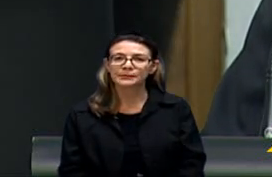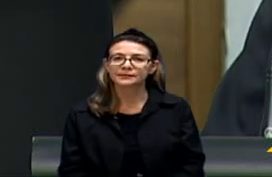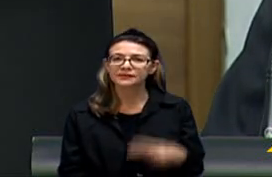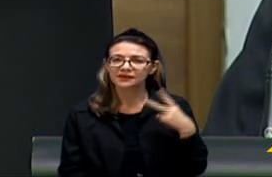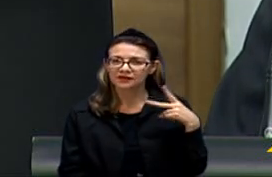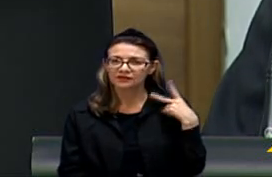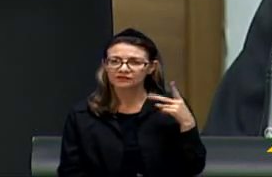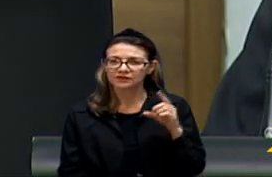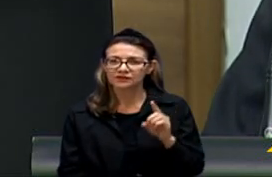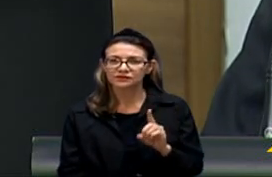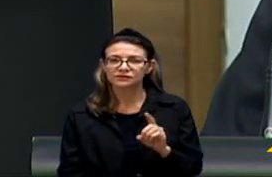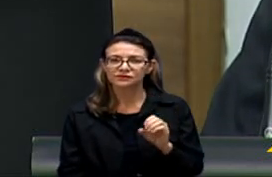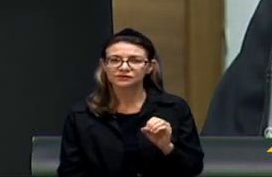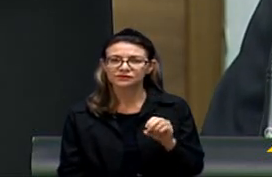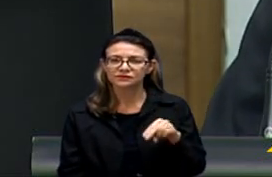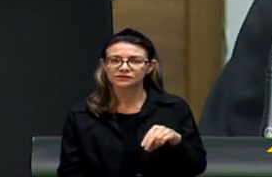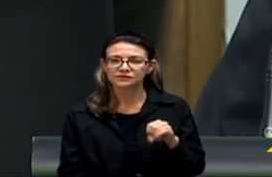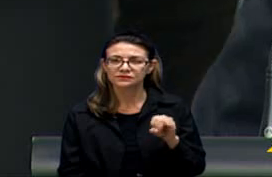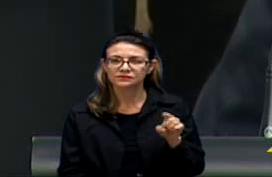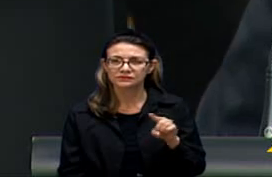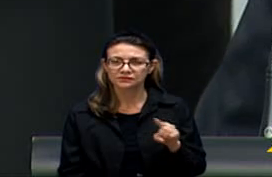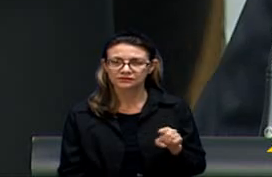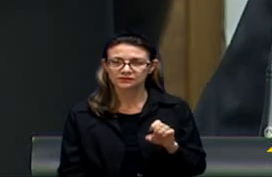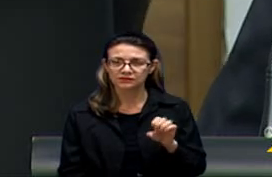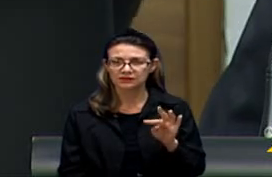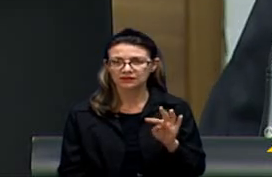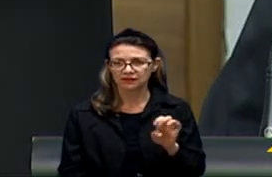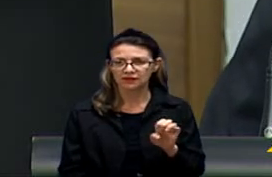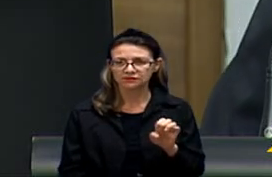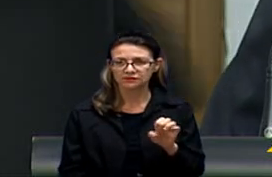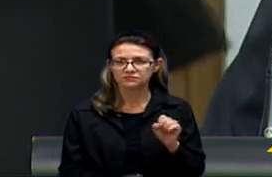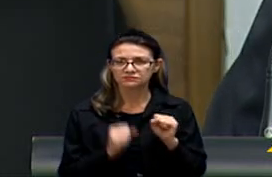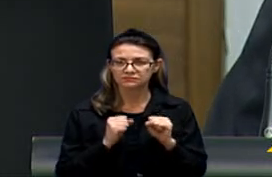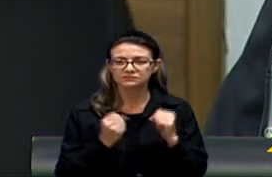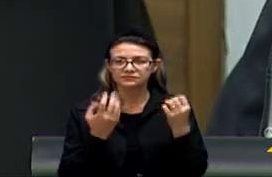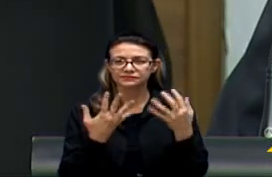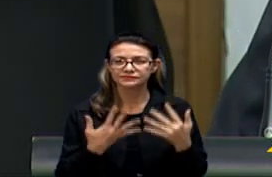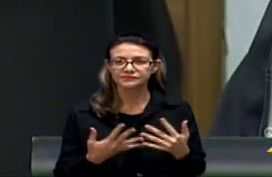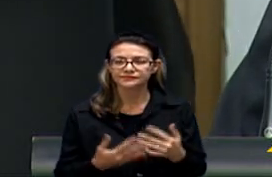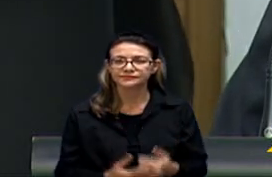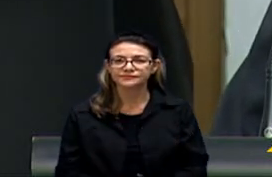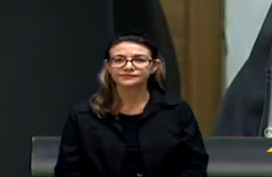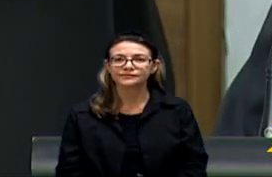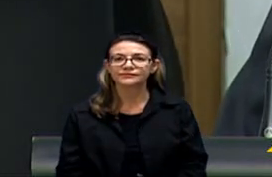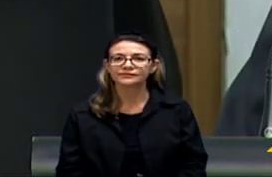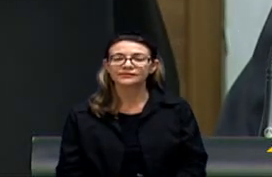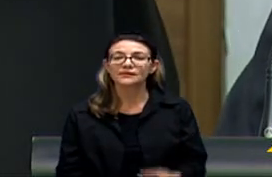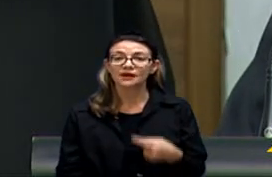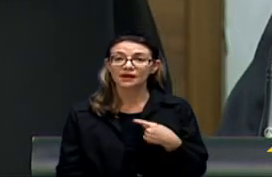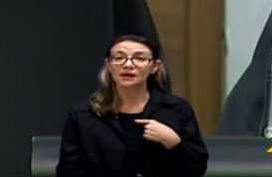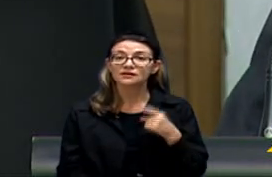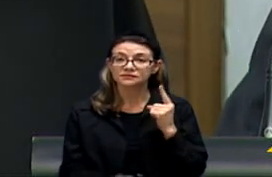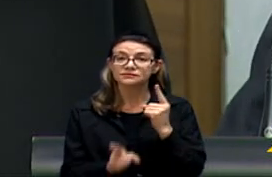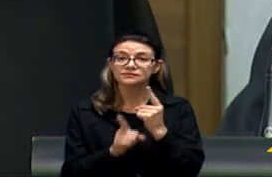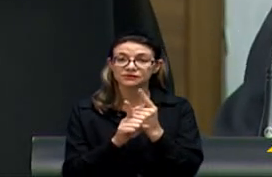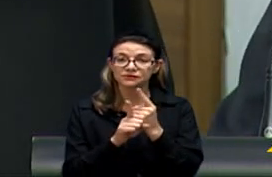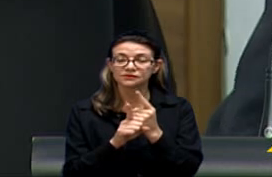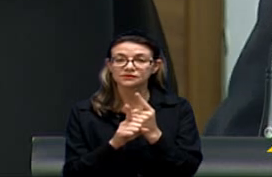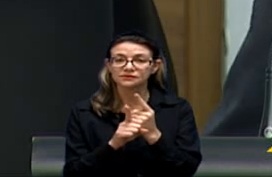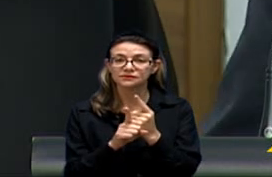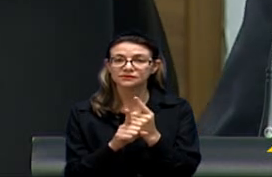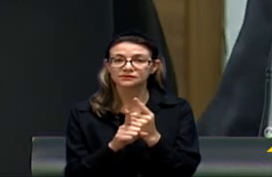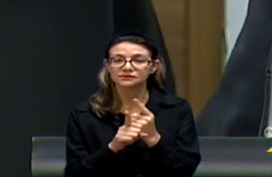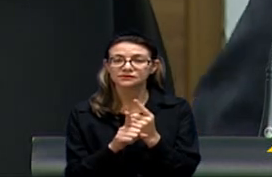poderia me explicar a sua ideia nada contra eu recentemente inclusive tive um encontro nesse período pré-eleitoral com com